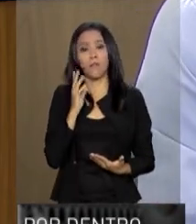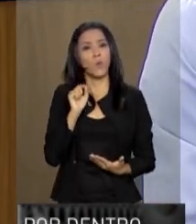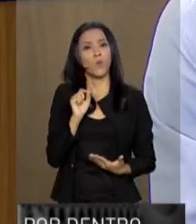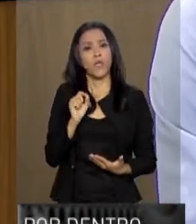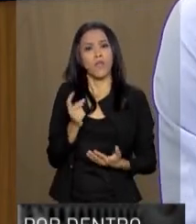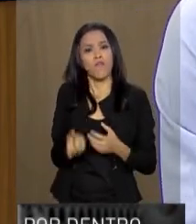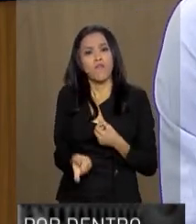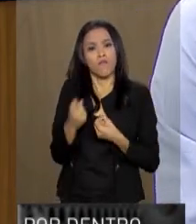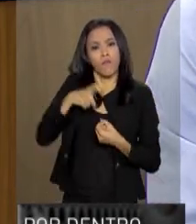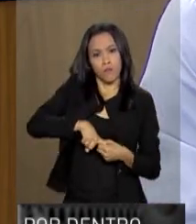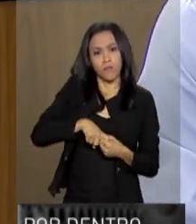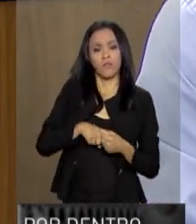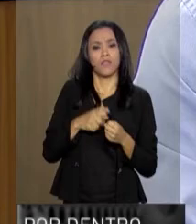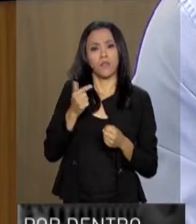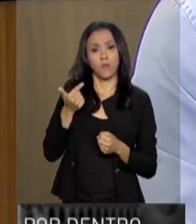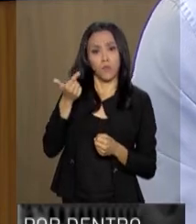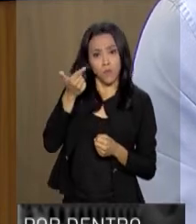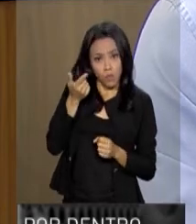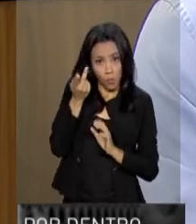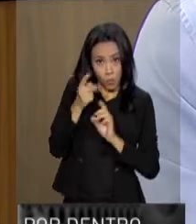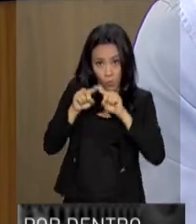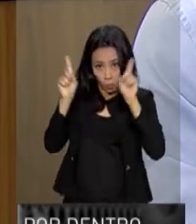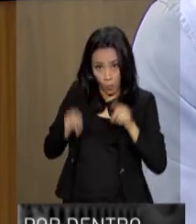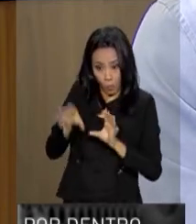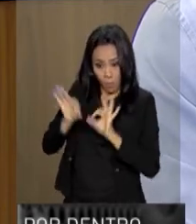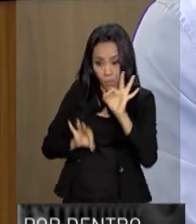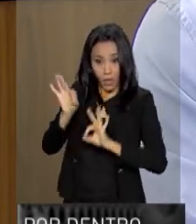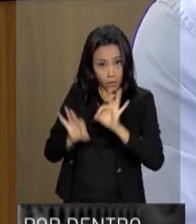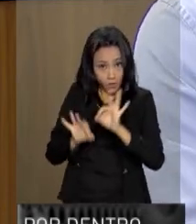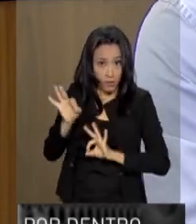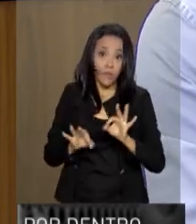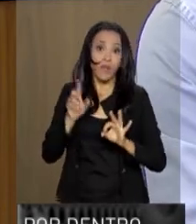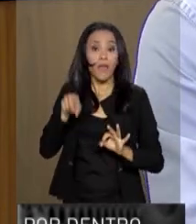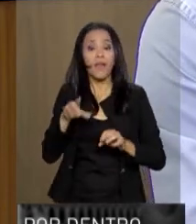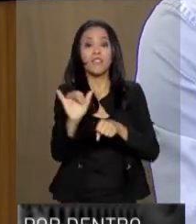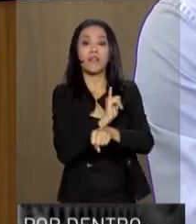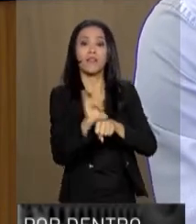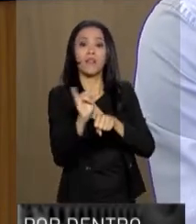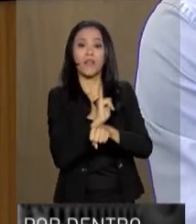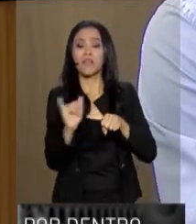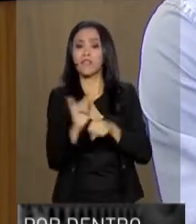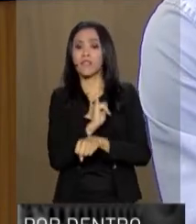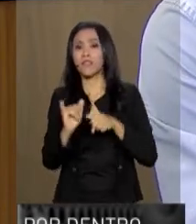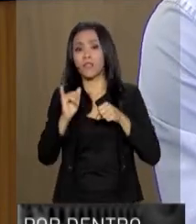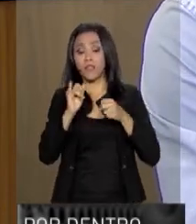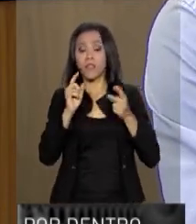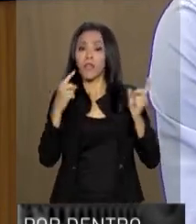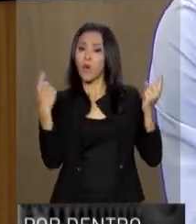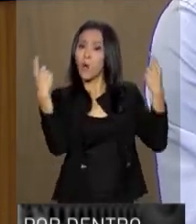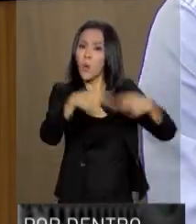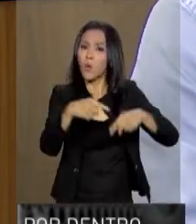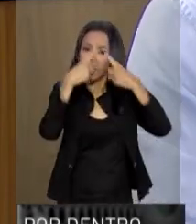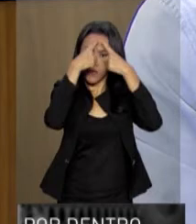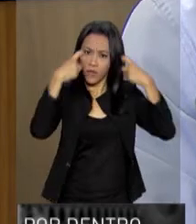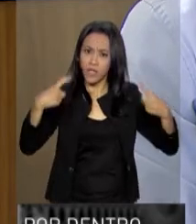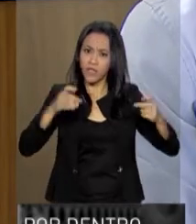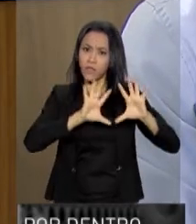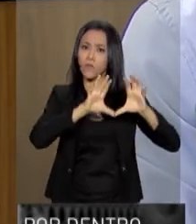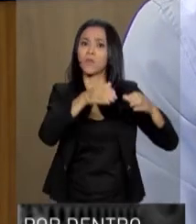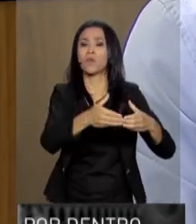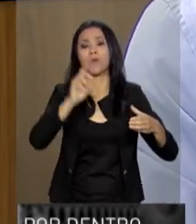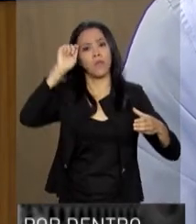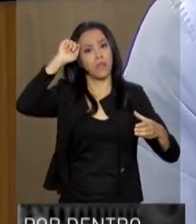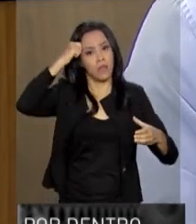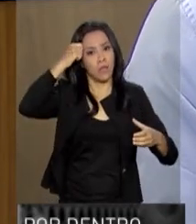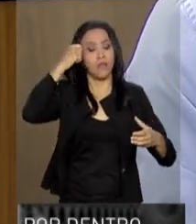plano juventude viva que a principal estratégia de combate à violência contra a juventude especialmente negra o plano do evento